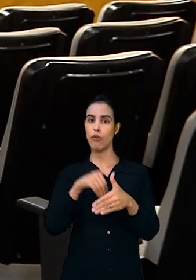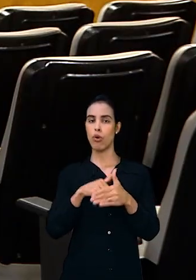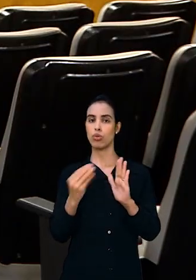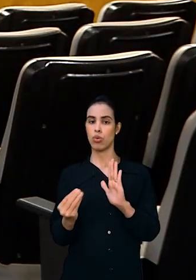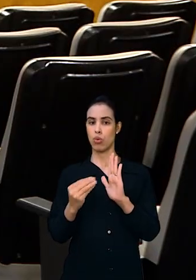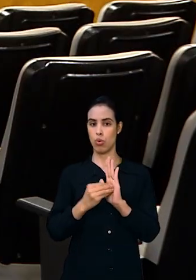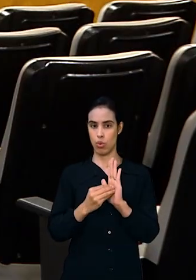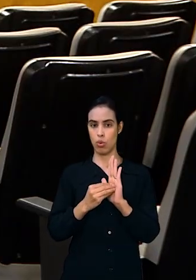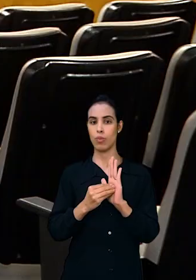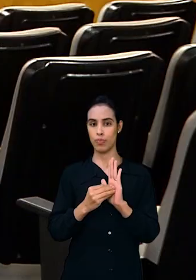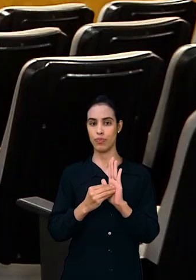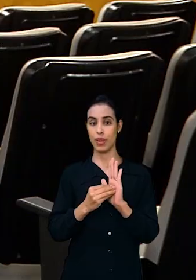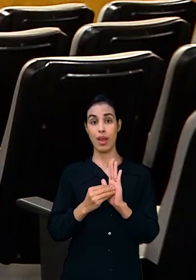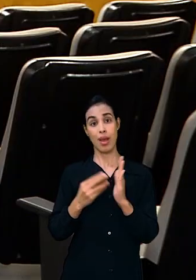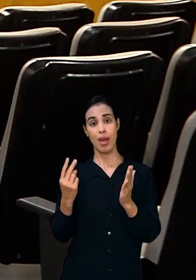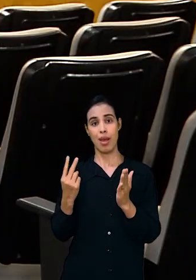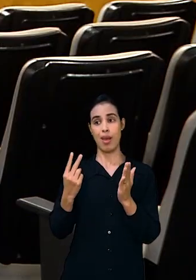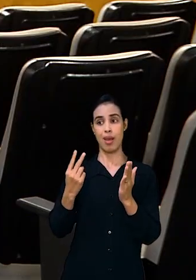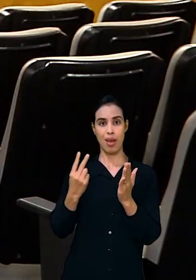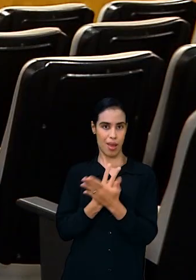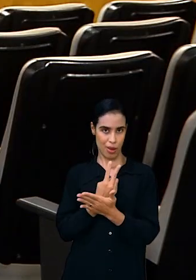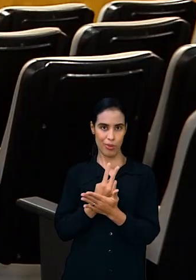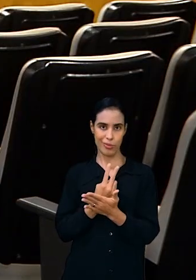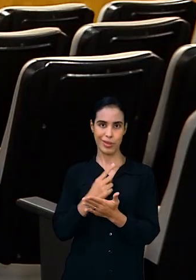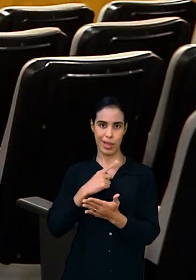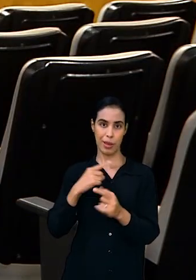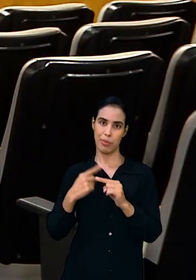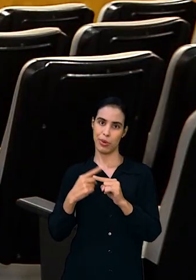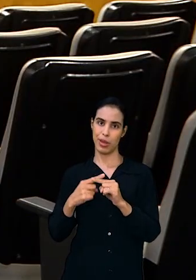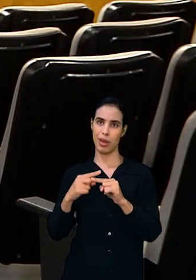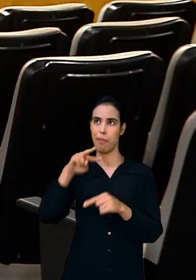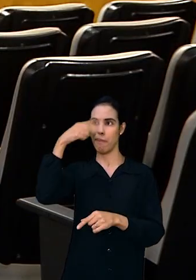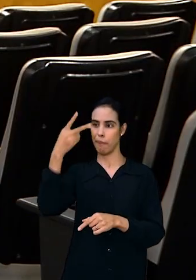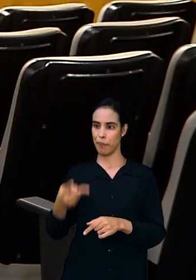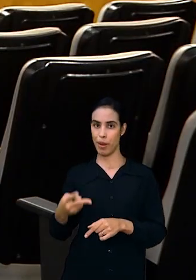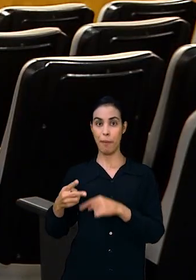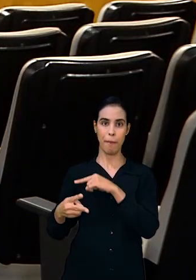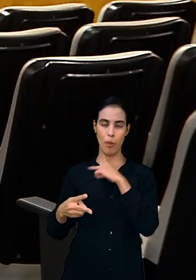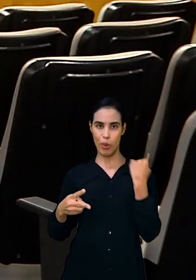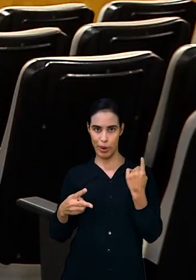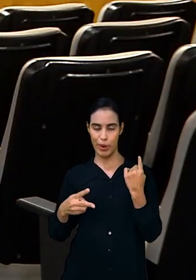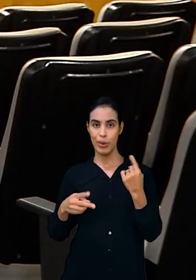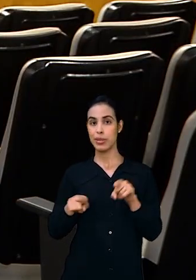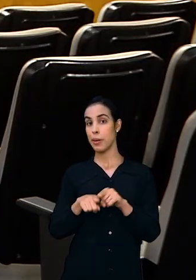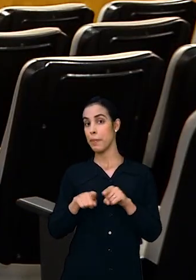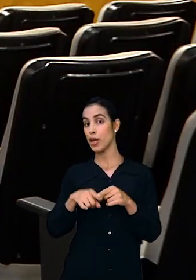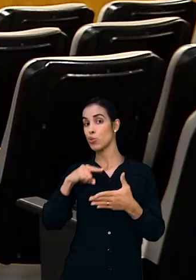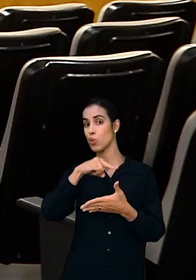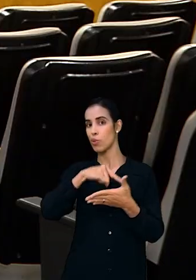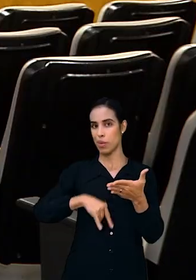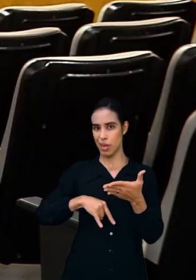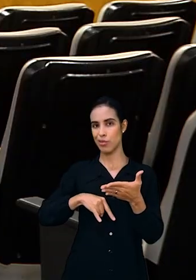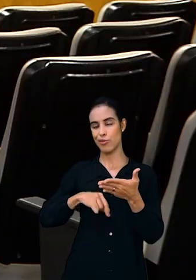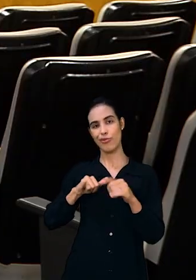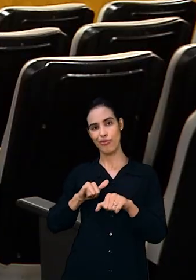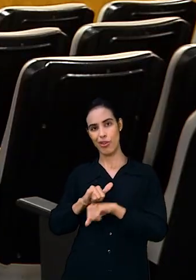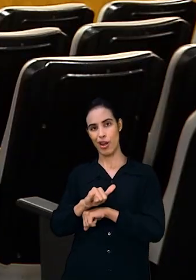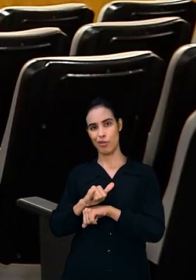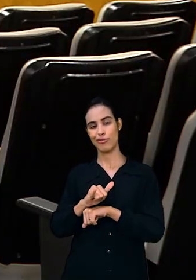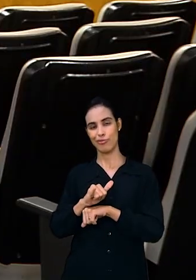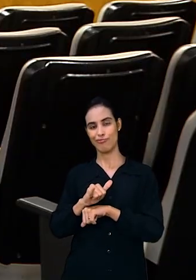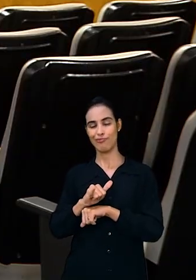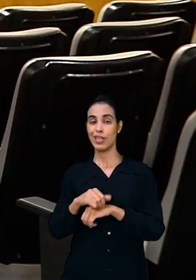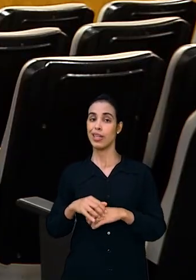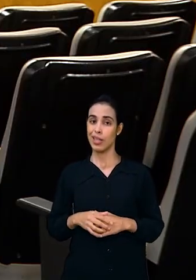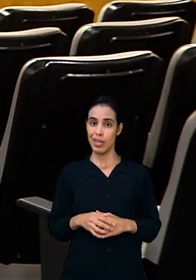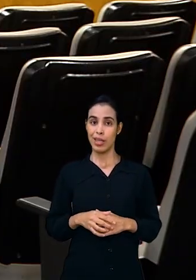a ilicitude foi reiterada. Primeiro, pela ocorrência do acidente, que matou o trabalhador, seguida da fraude na